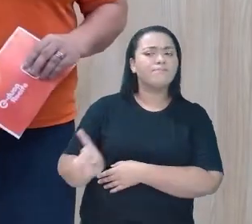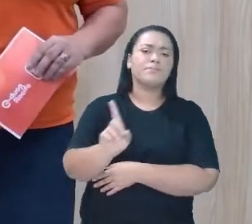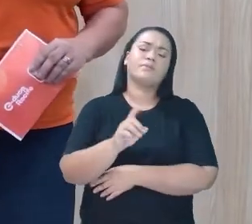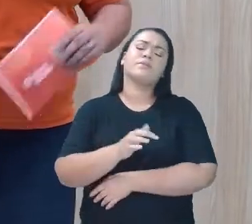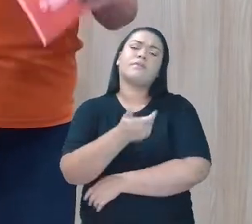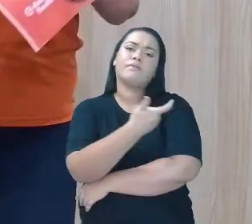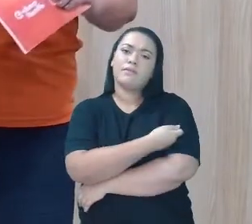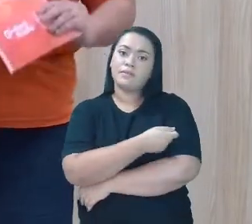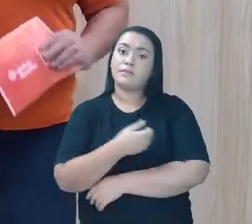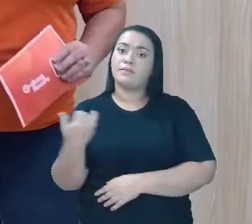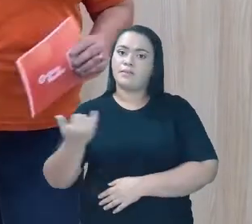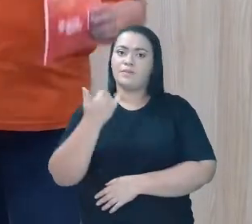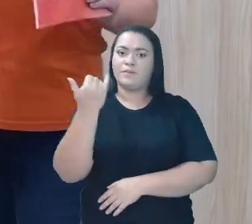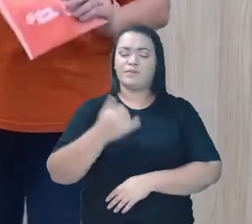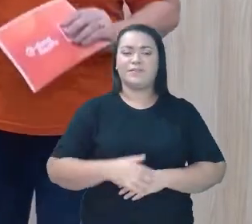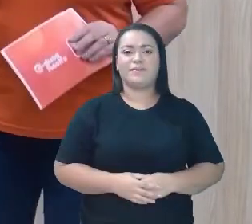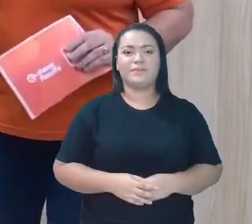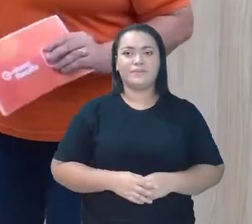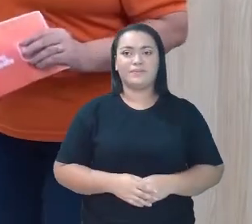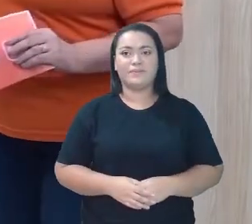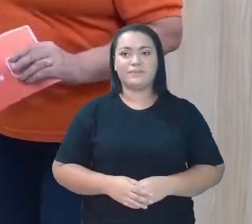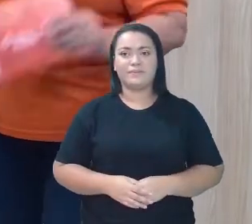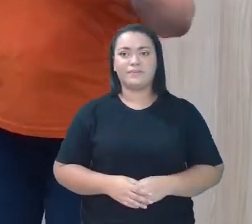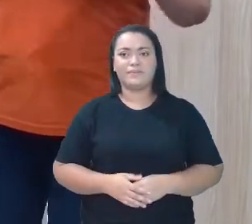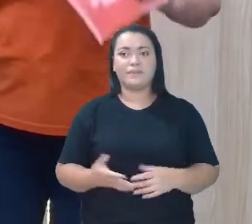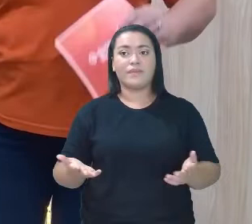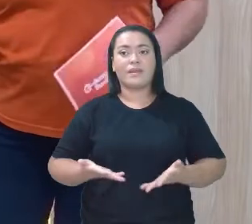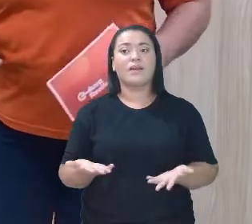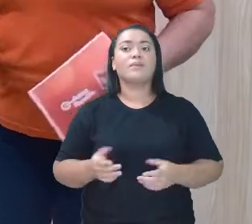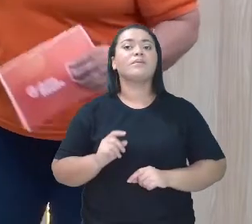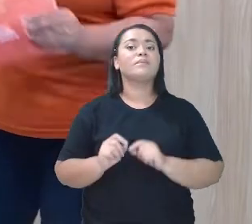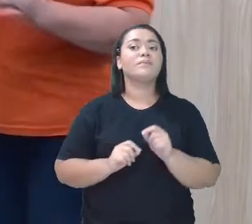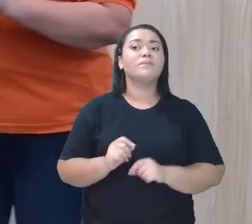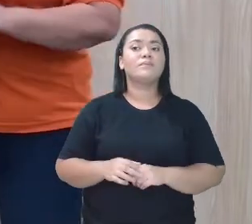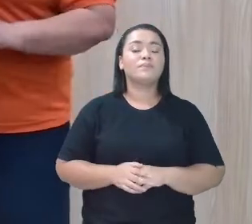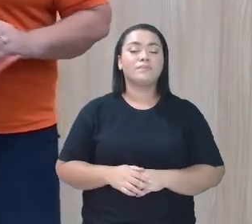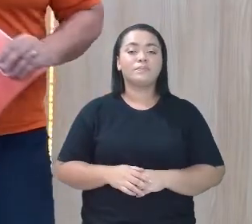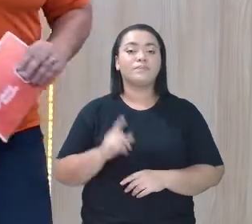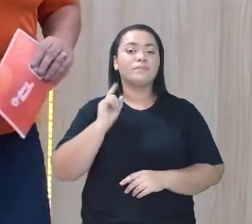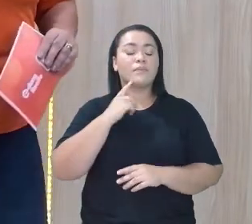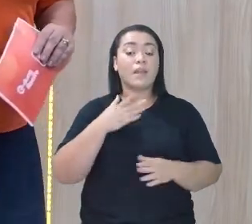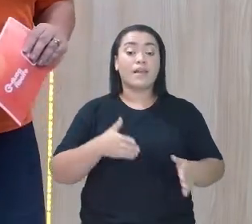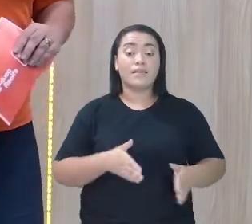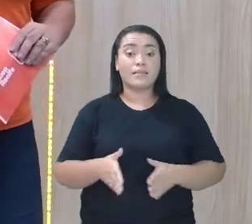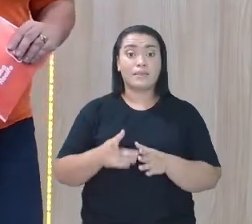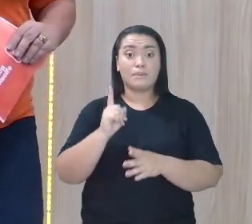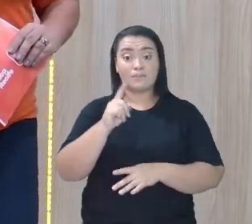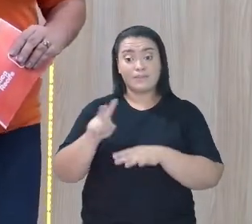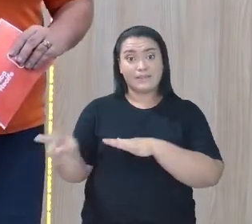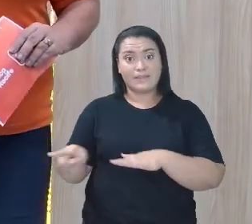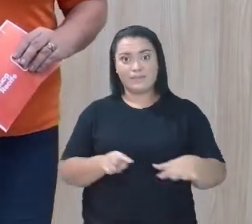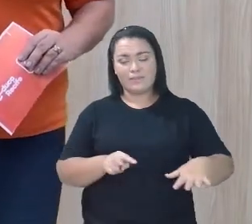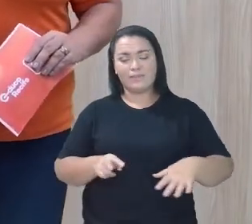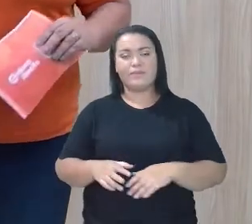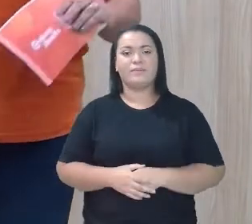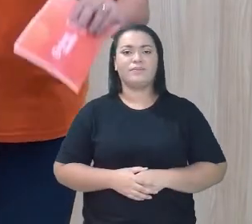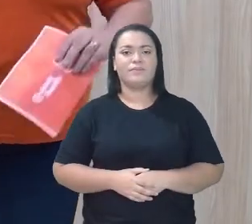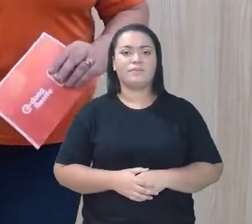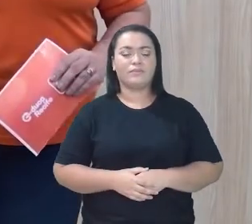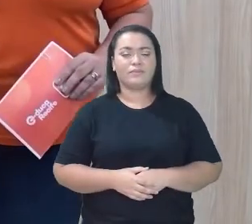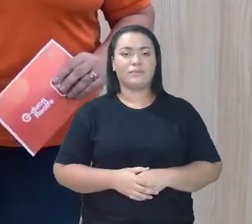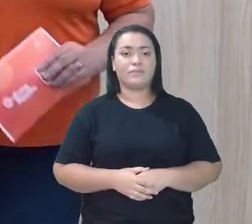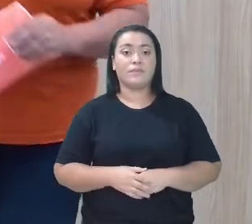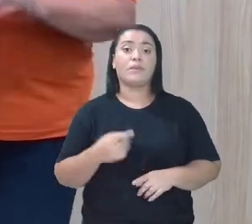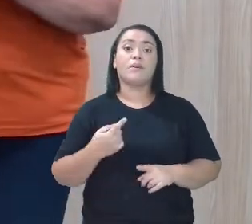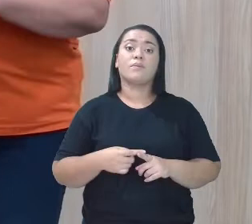da importância, ok? E agora, pessoal, nós vamos aí para a nossa trilha da primeira semana, não é? Que nós